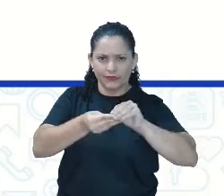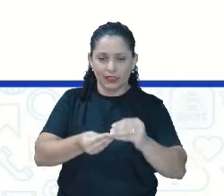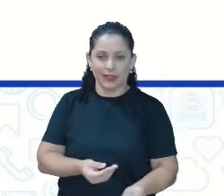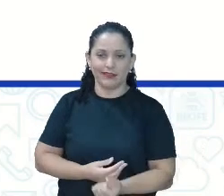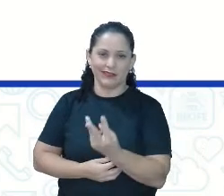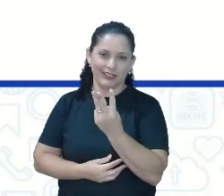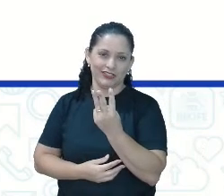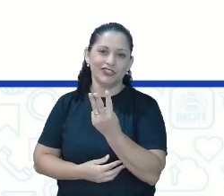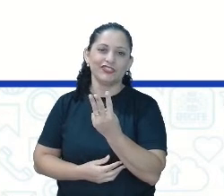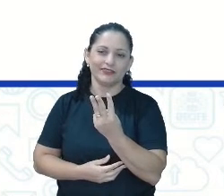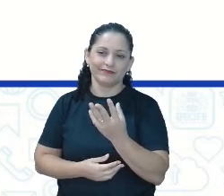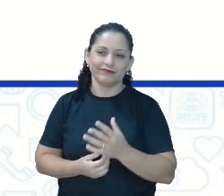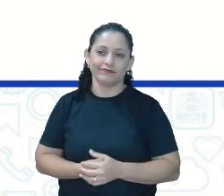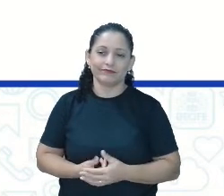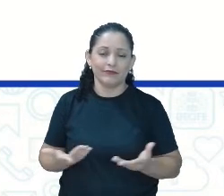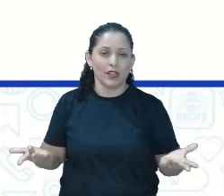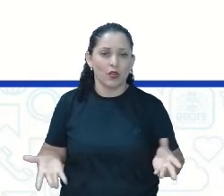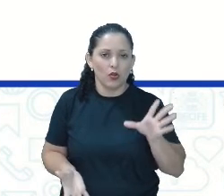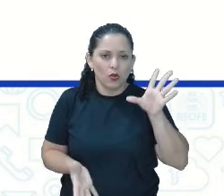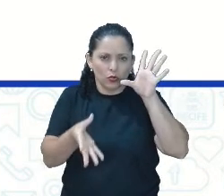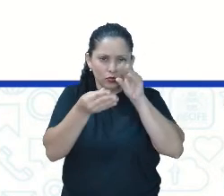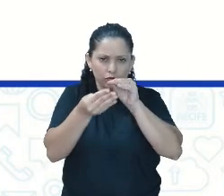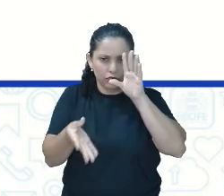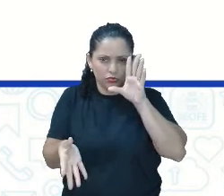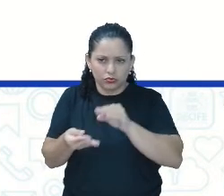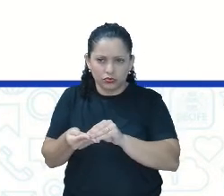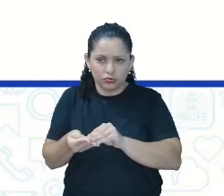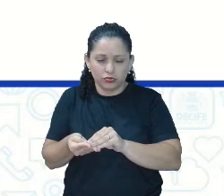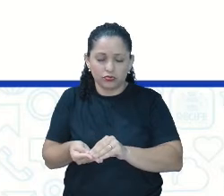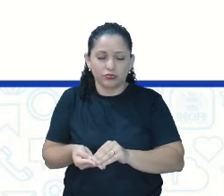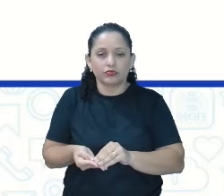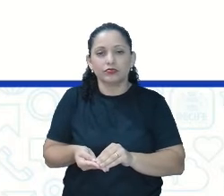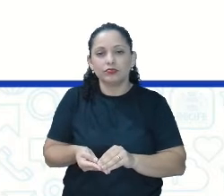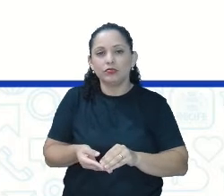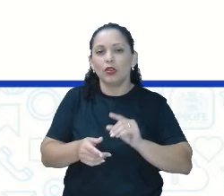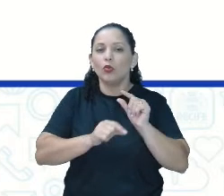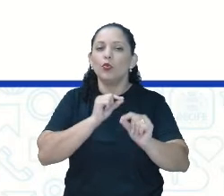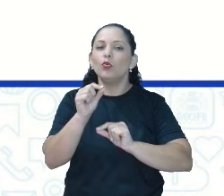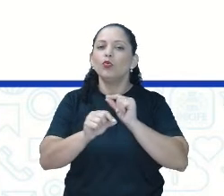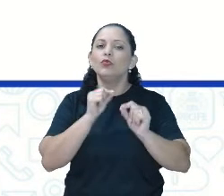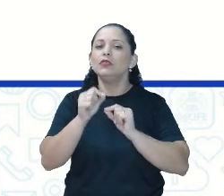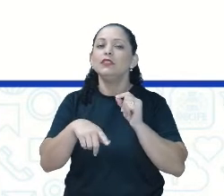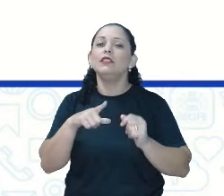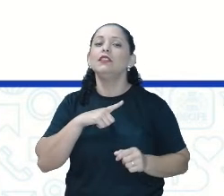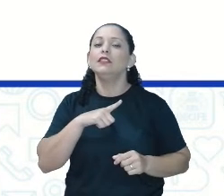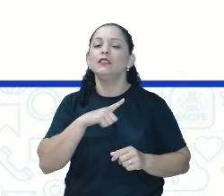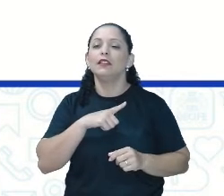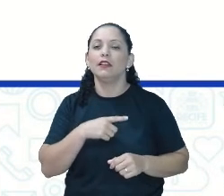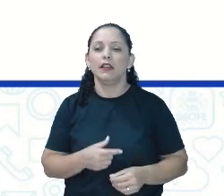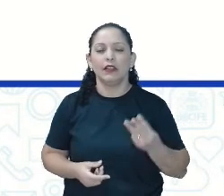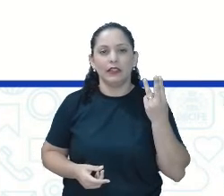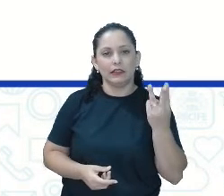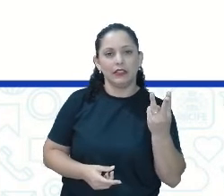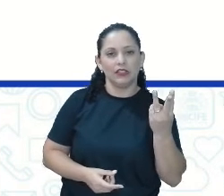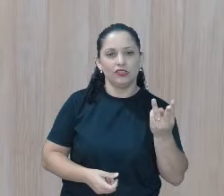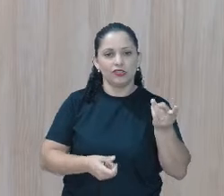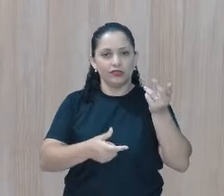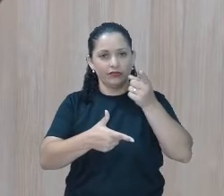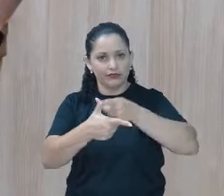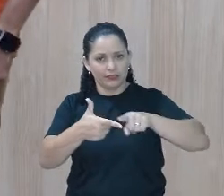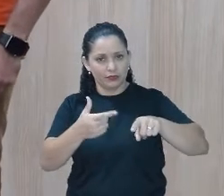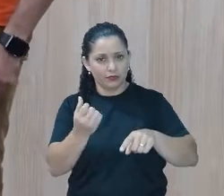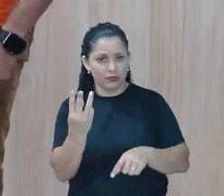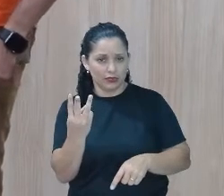3, tá? Então, simplificando essa fração aí, esta razão por 3, eu tenho que 3 dividido por